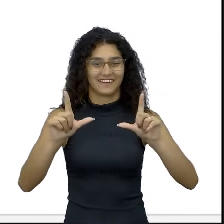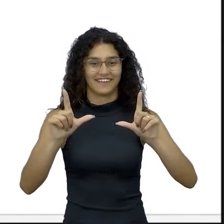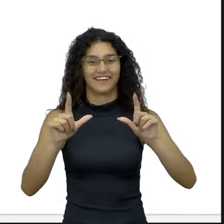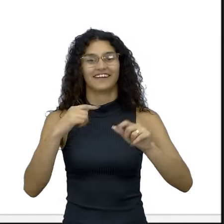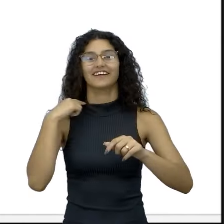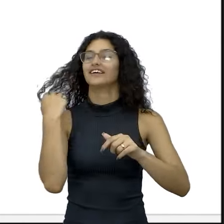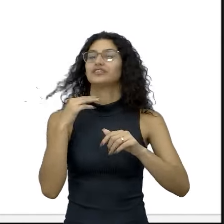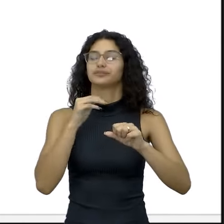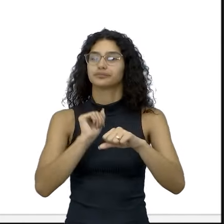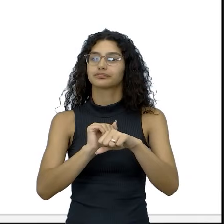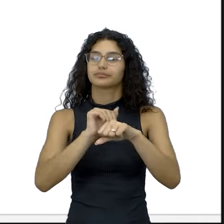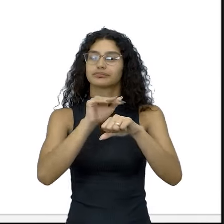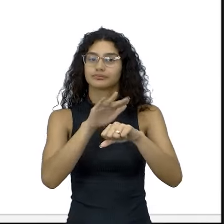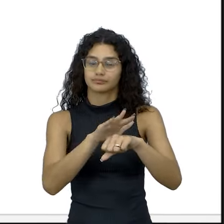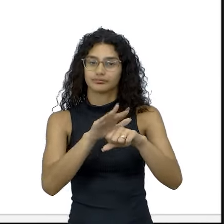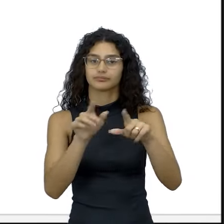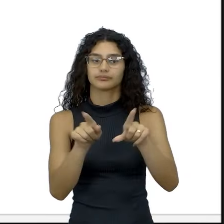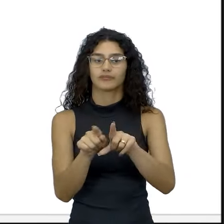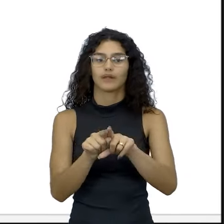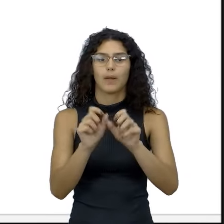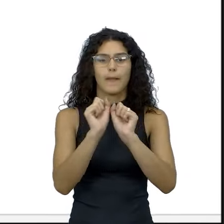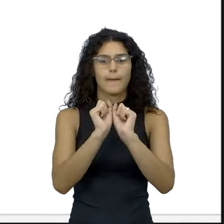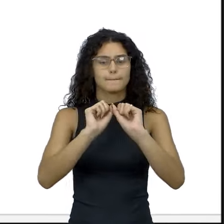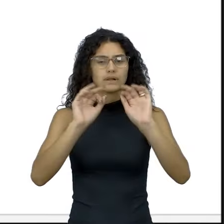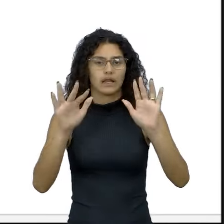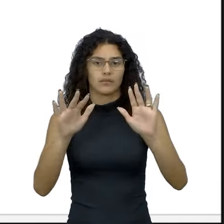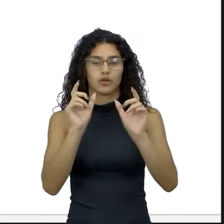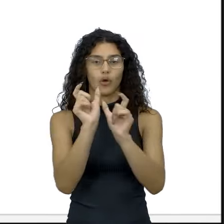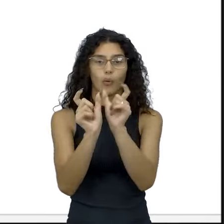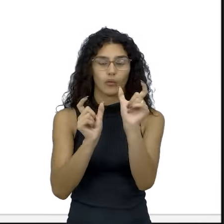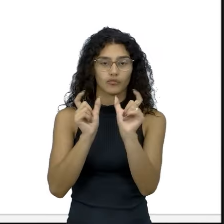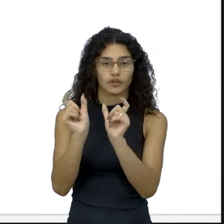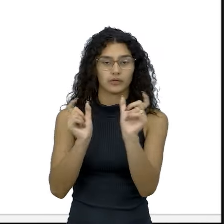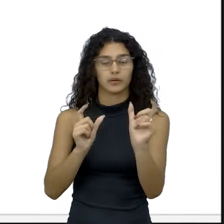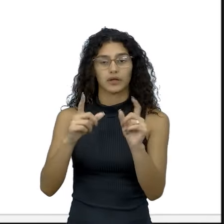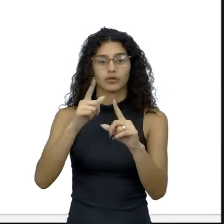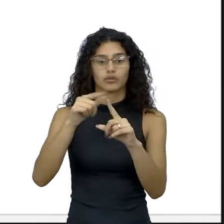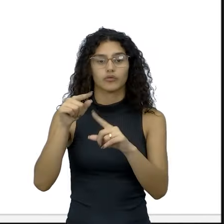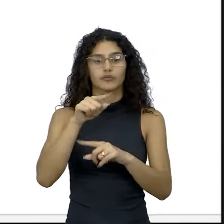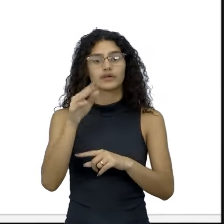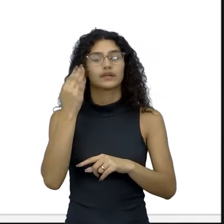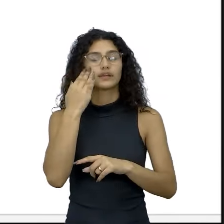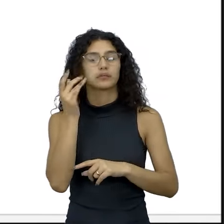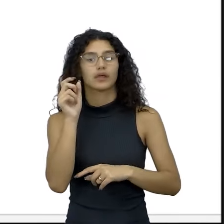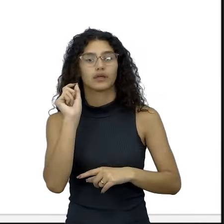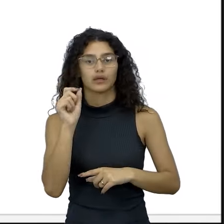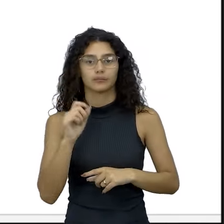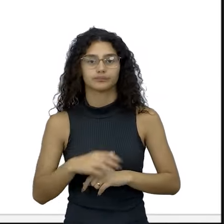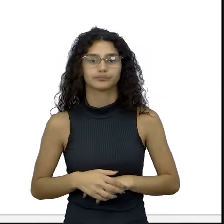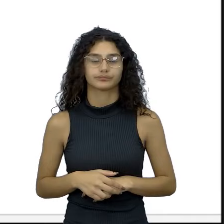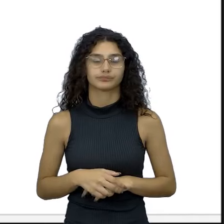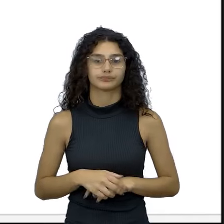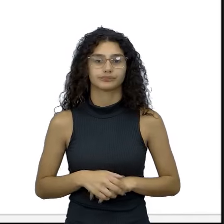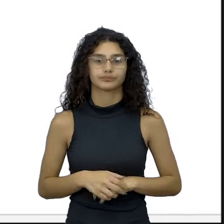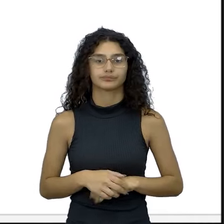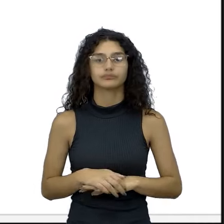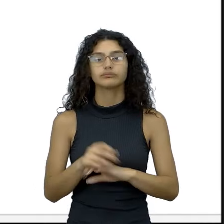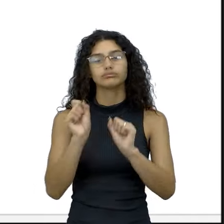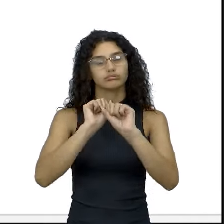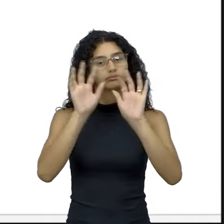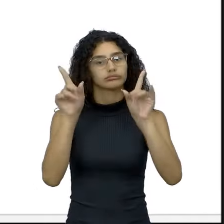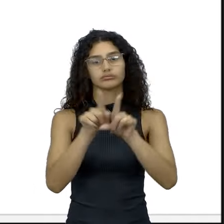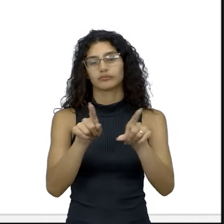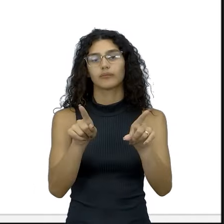ela menciona explicitamente os verbetes, dos verbetes do tipo você sabia que, né, e deixa claro